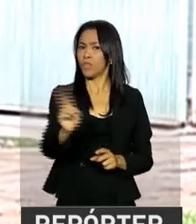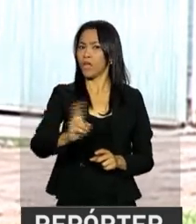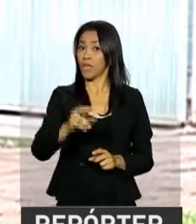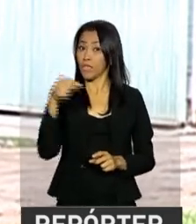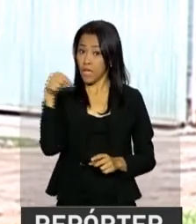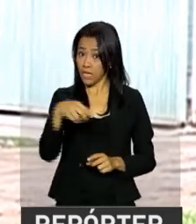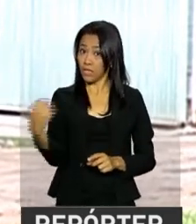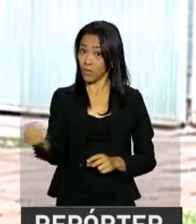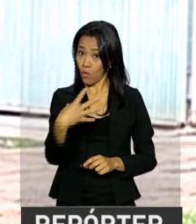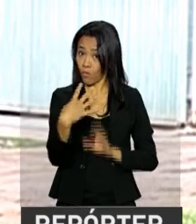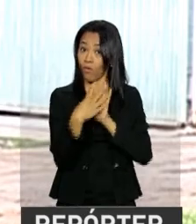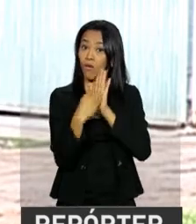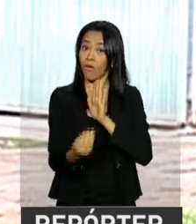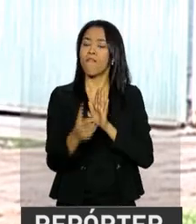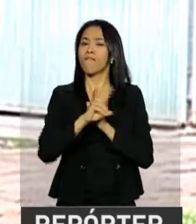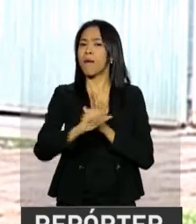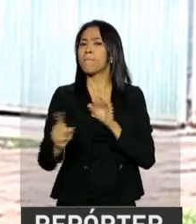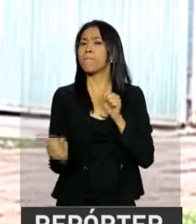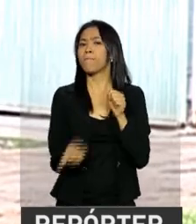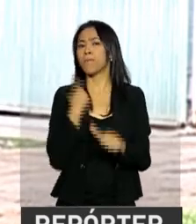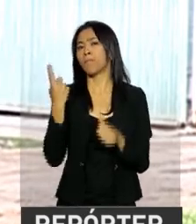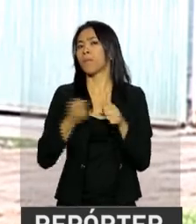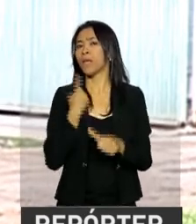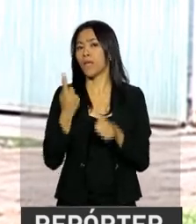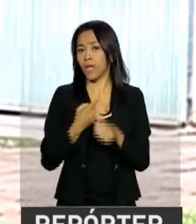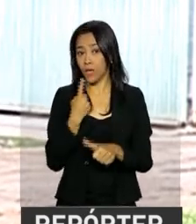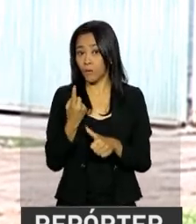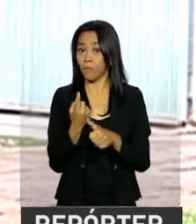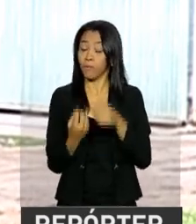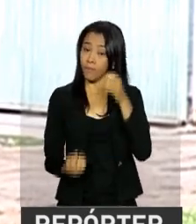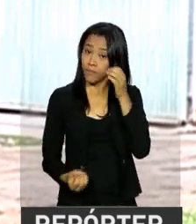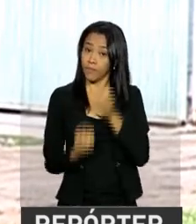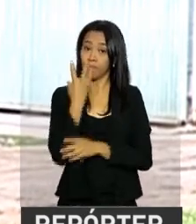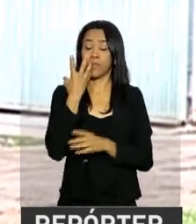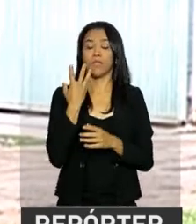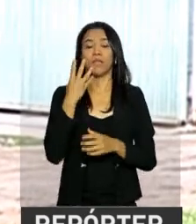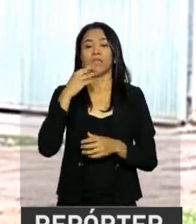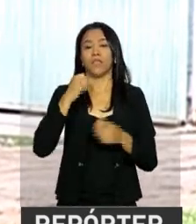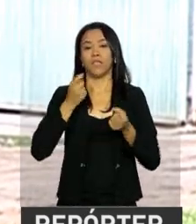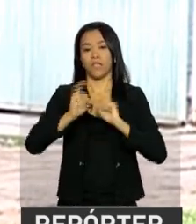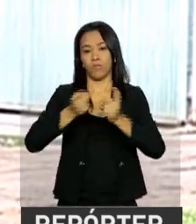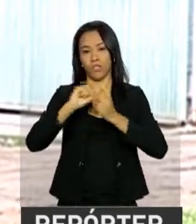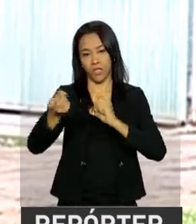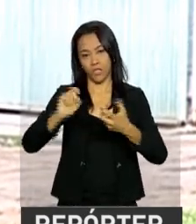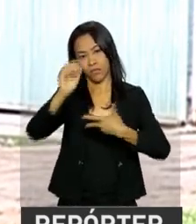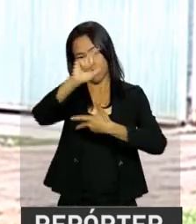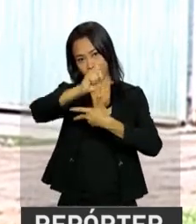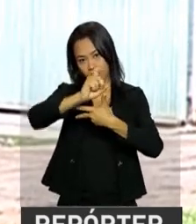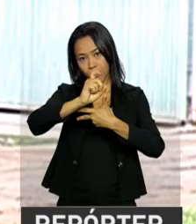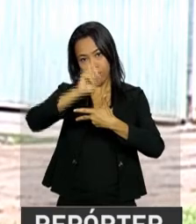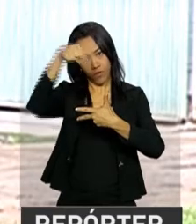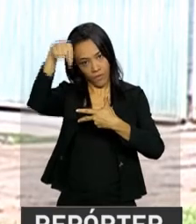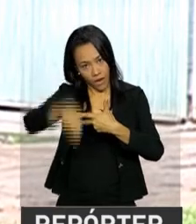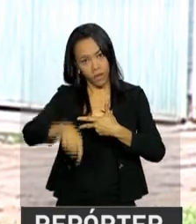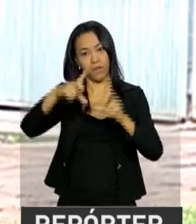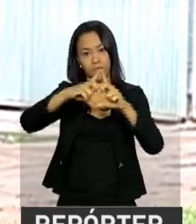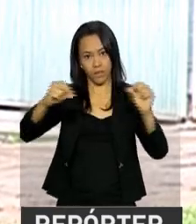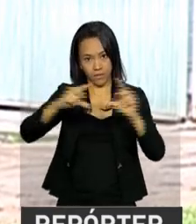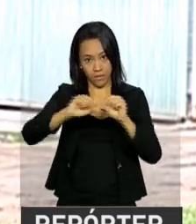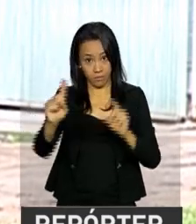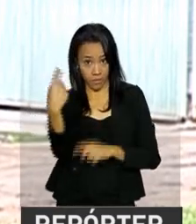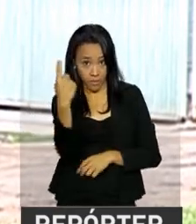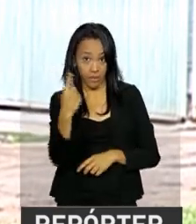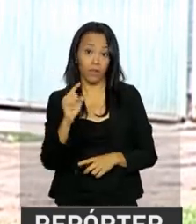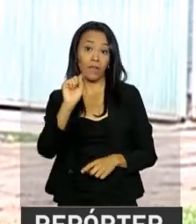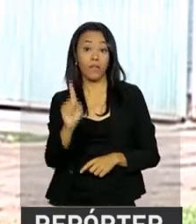novo sistema, primeiramente, vai ser implantado nos órgãos do Poder Executivo Federal aqui no Distrito Federal